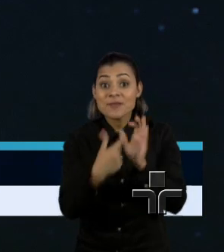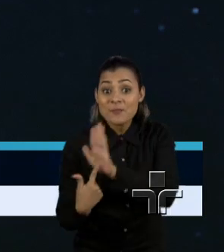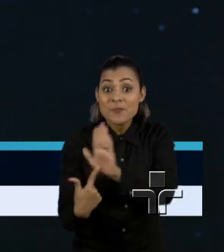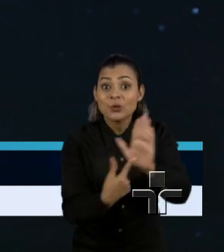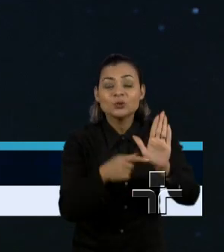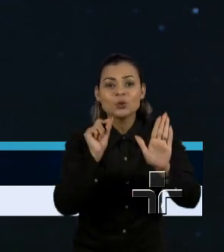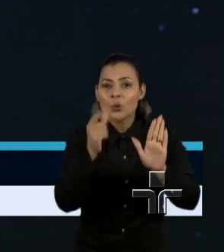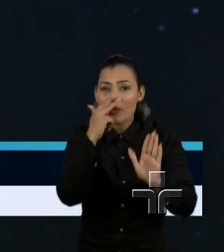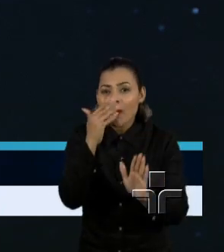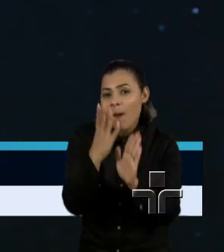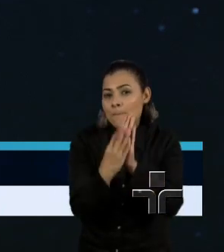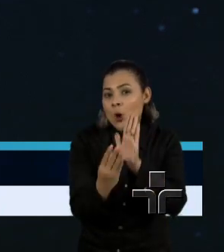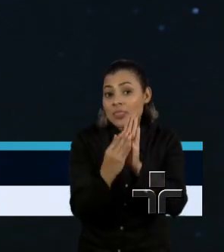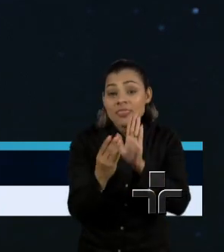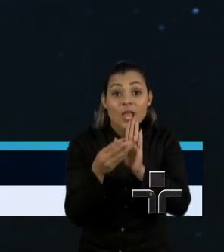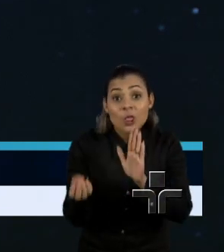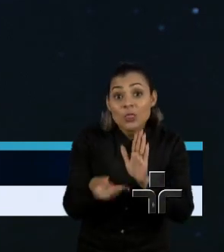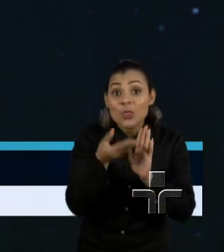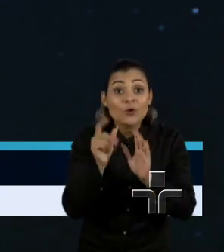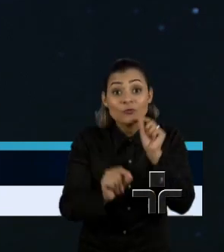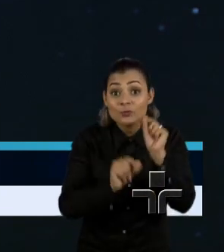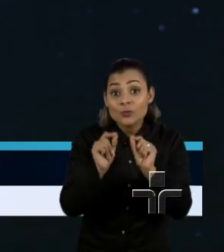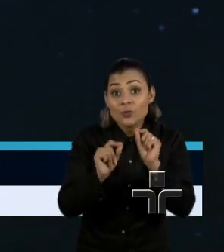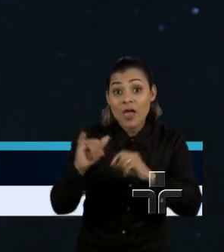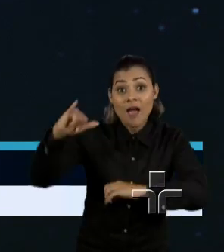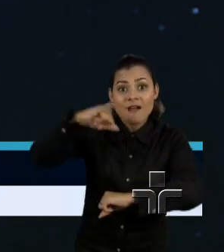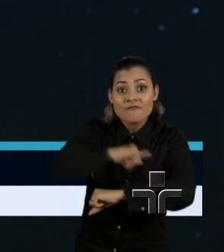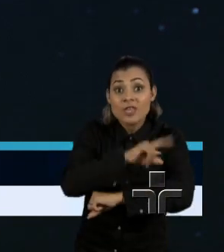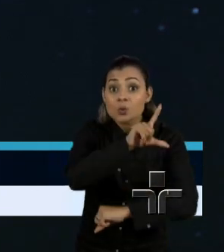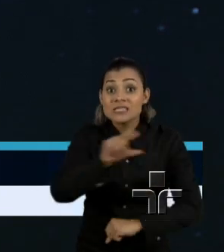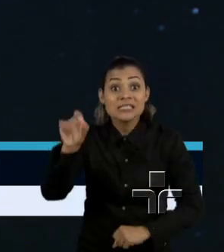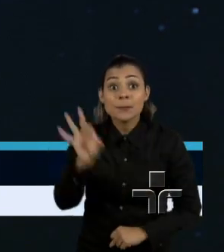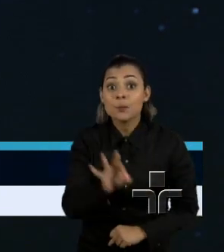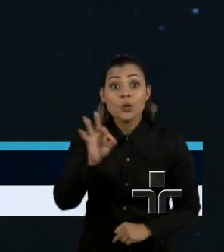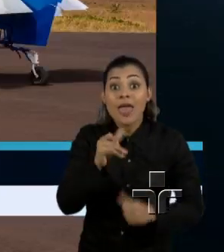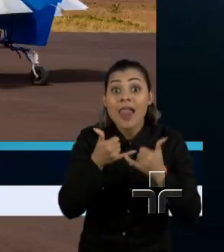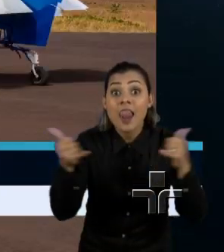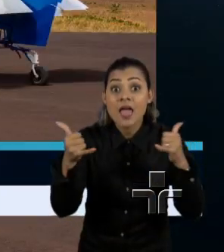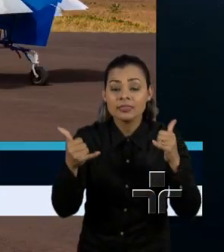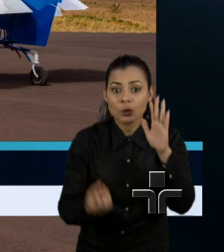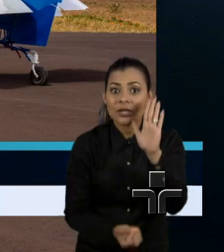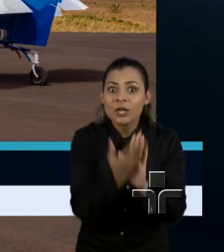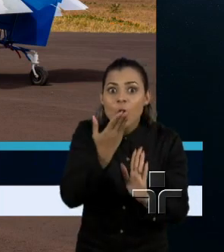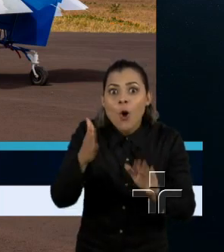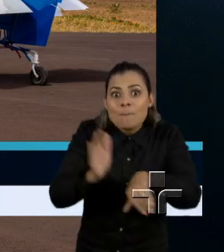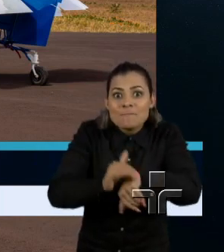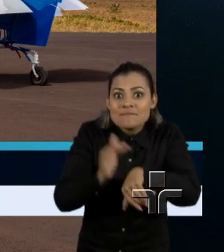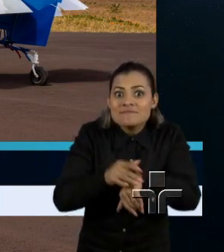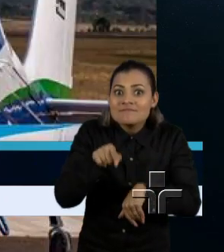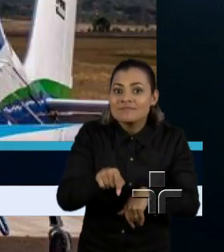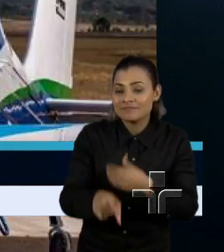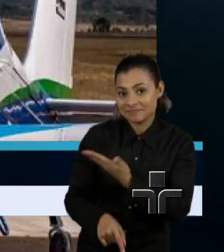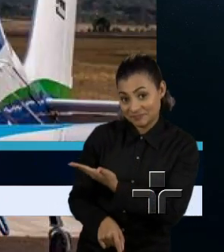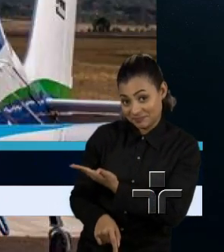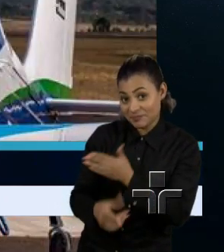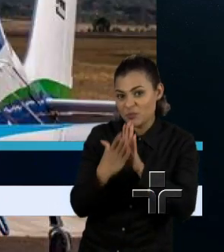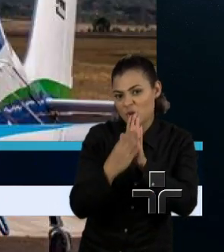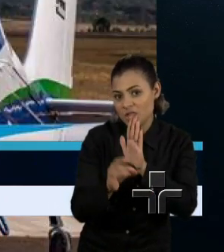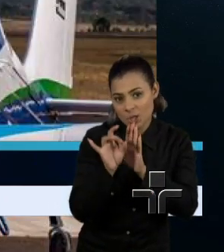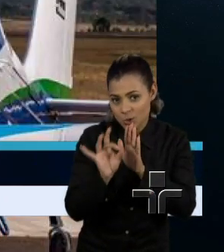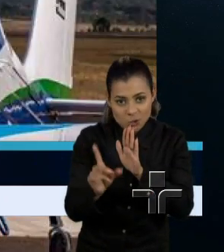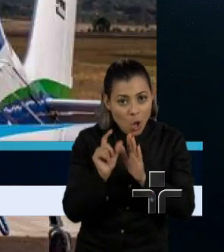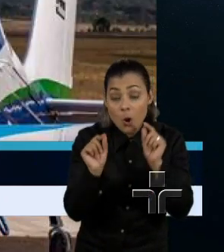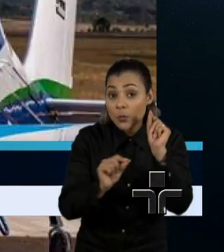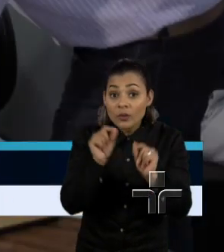do protótipo do primeiro avião 100% elétrico desenvolvido pela companhia. O modelo é um protótipo e vai servir